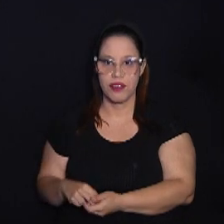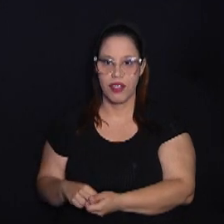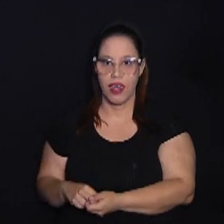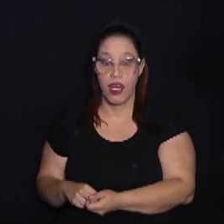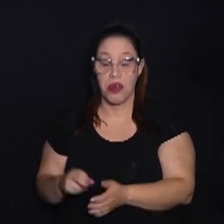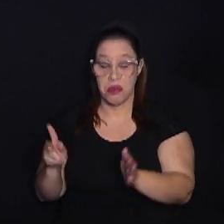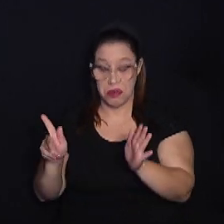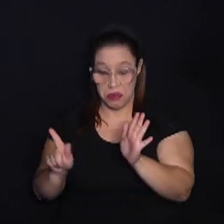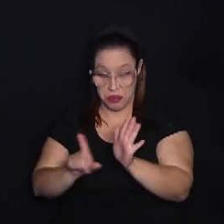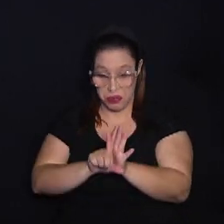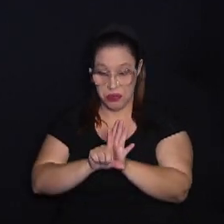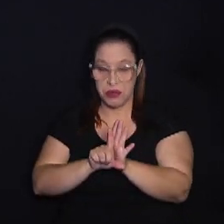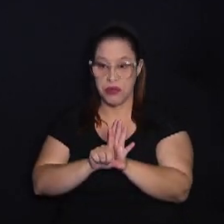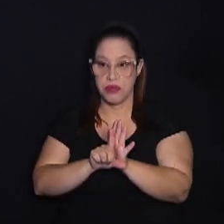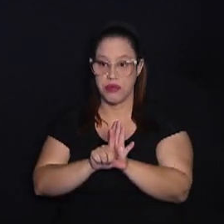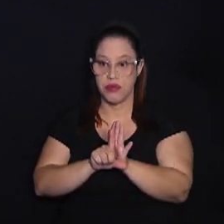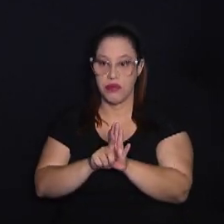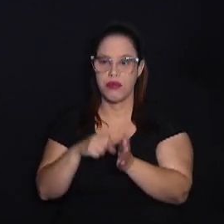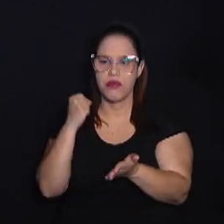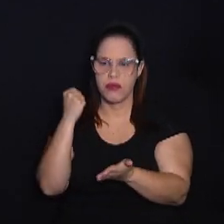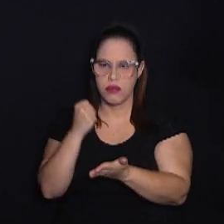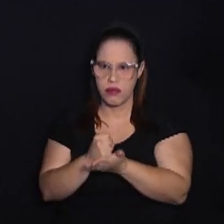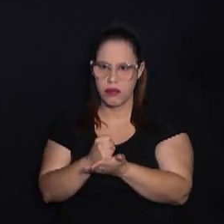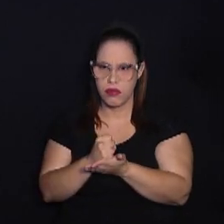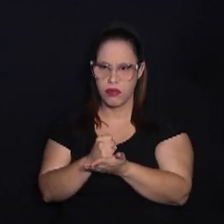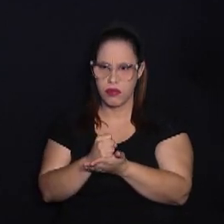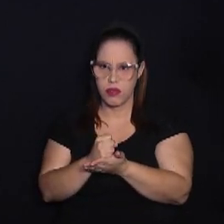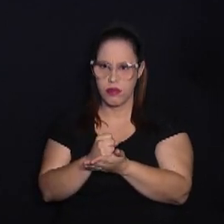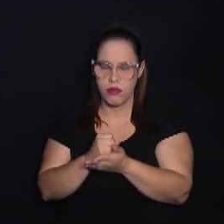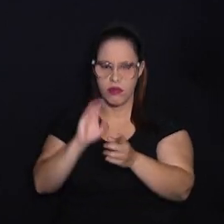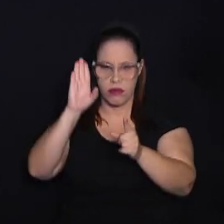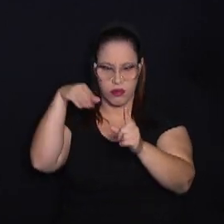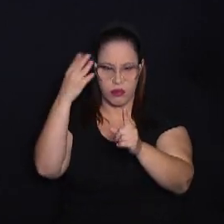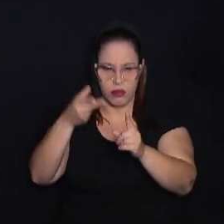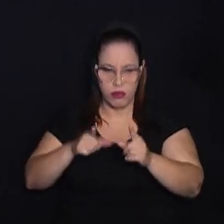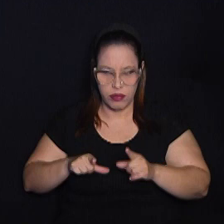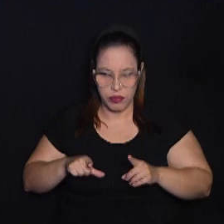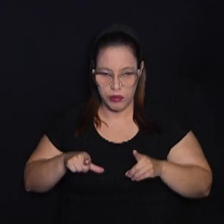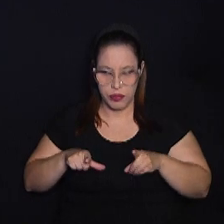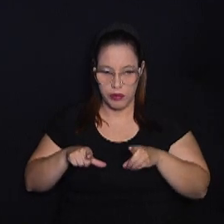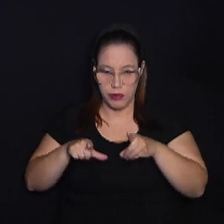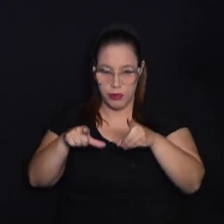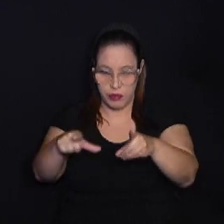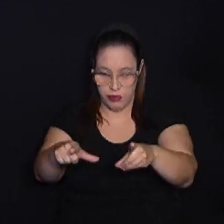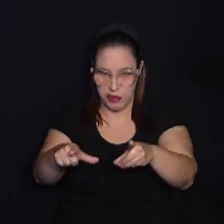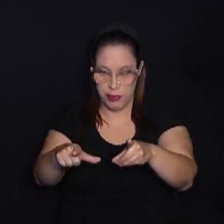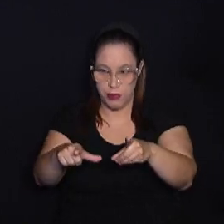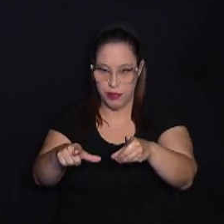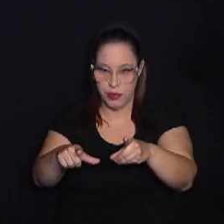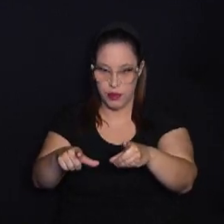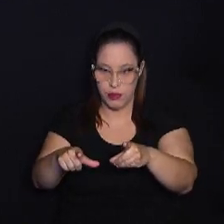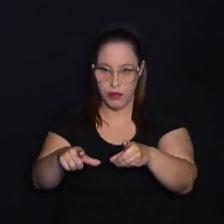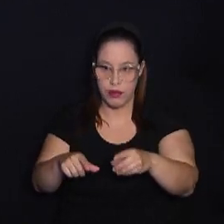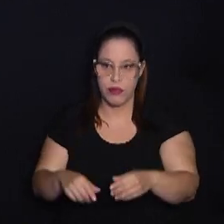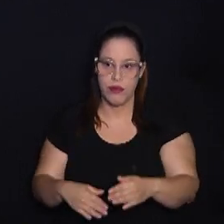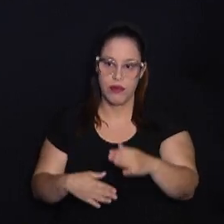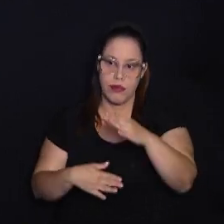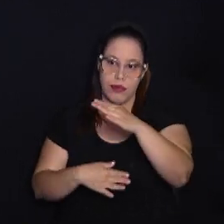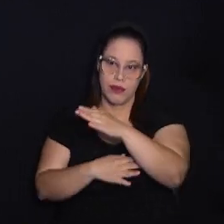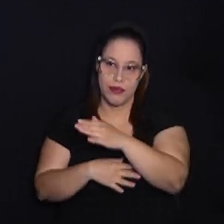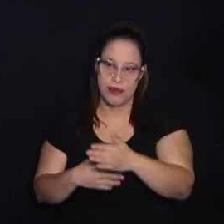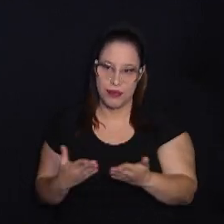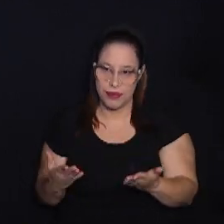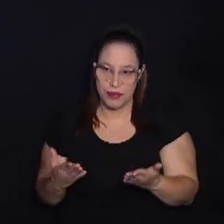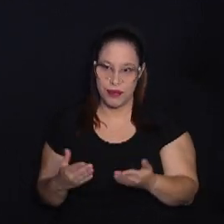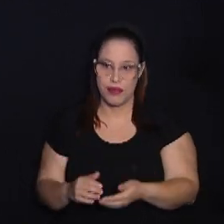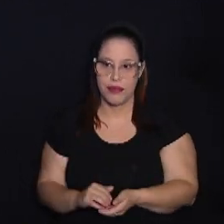lei que determina que essa honraria seja indicada pelo Sindicato dos Contabilistas,